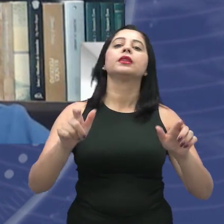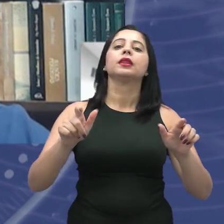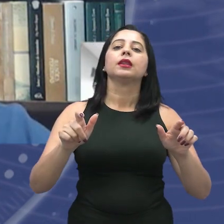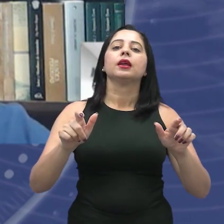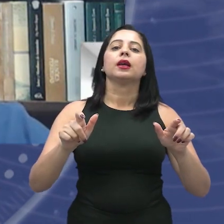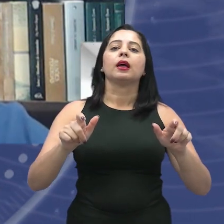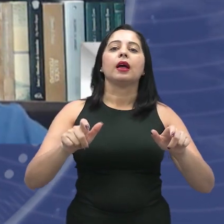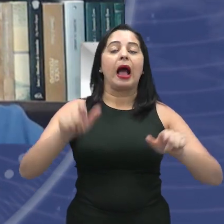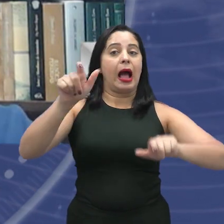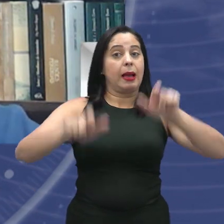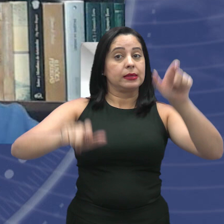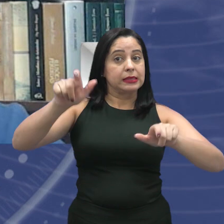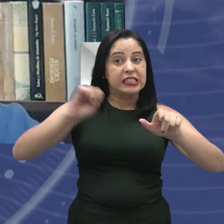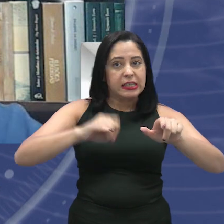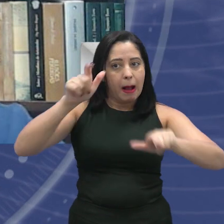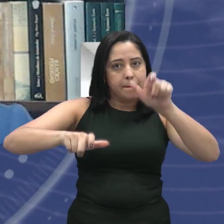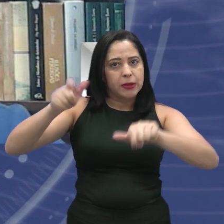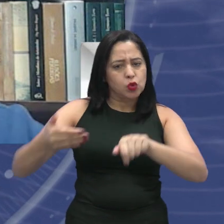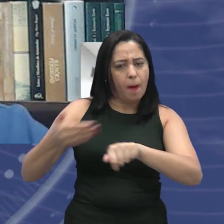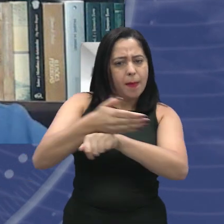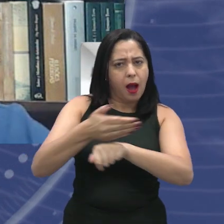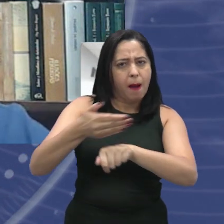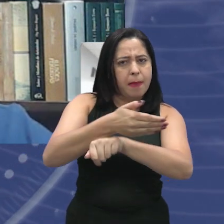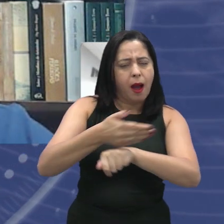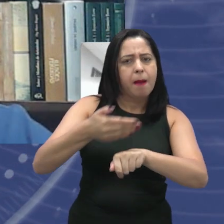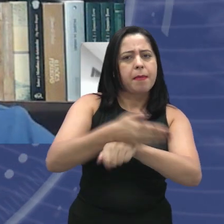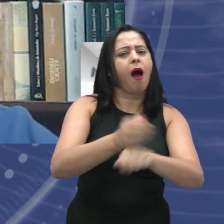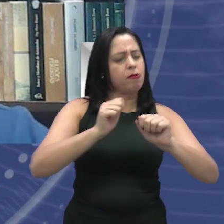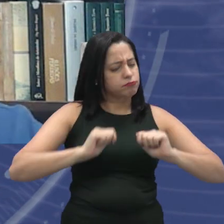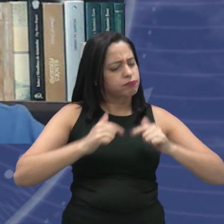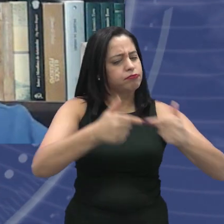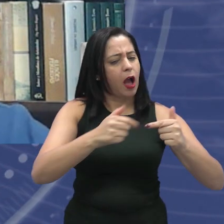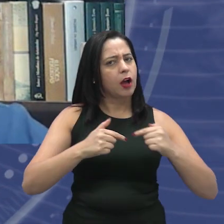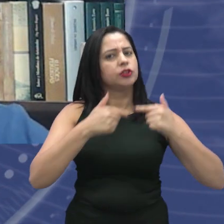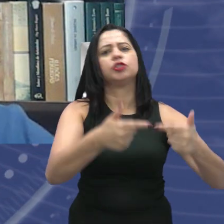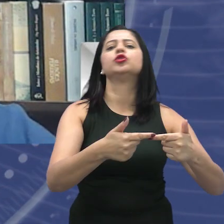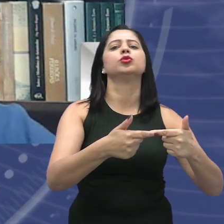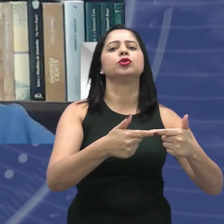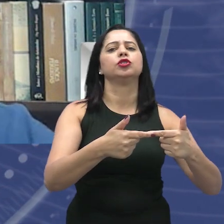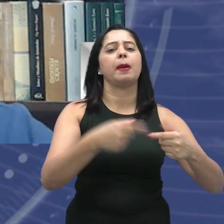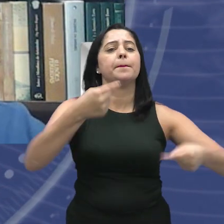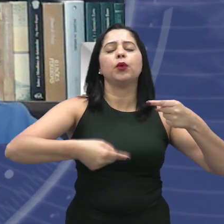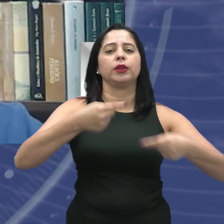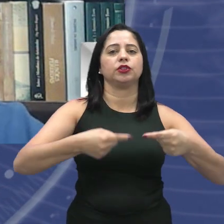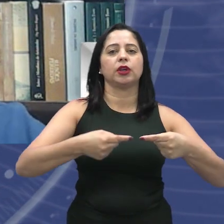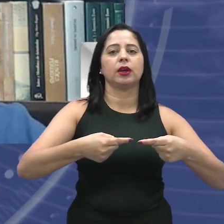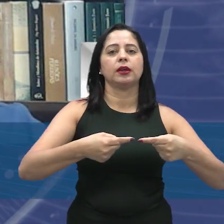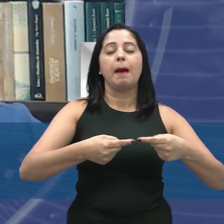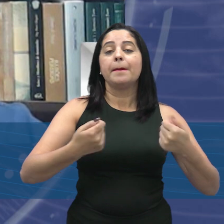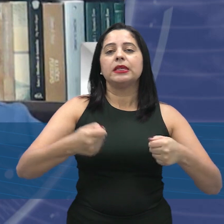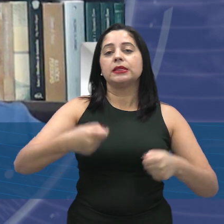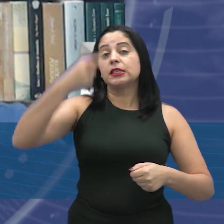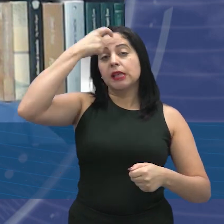pela participação da pessoa. E como você participa ativamente da política? Tomando consciência do pertencimento. Então, quando a gente